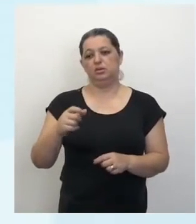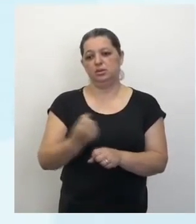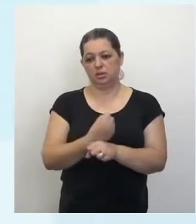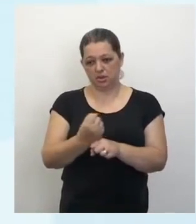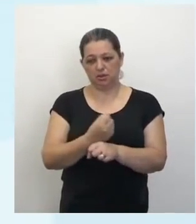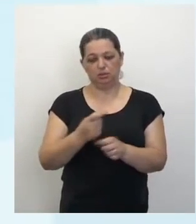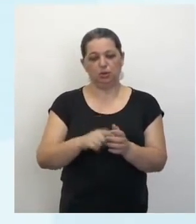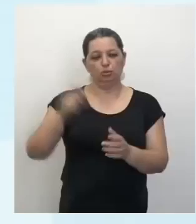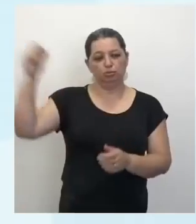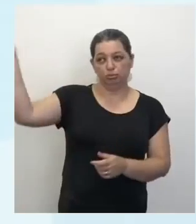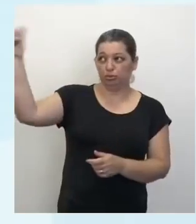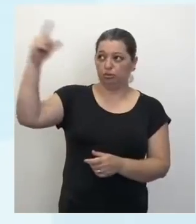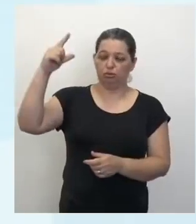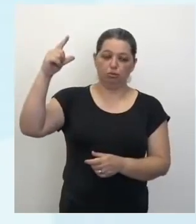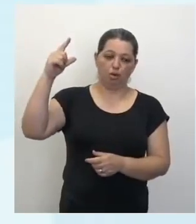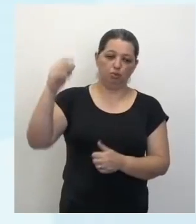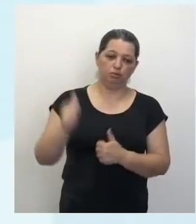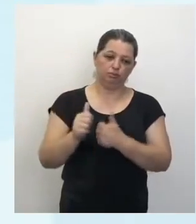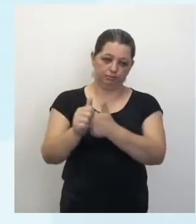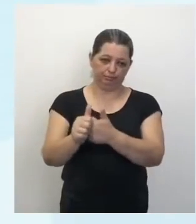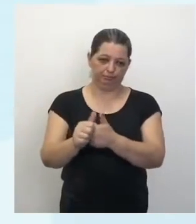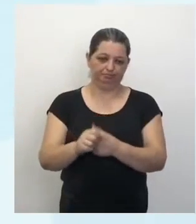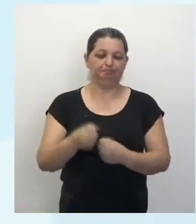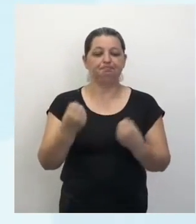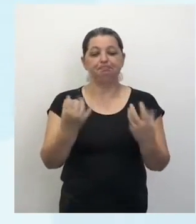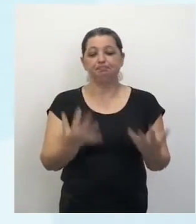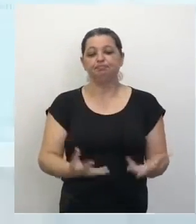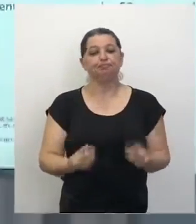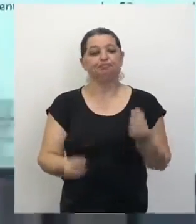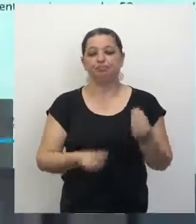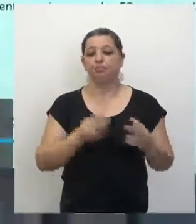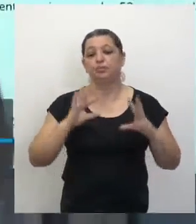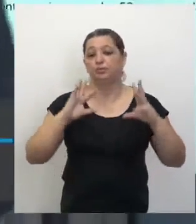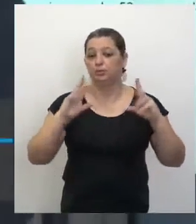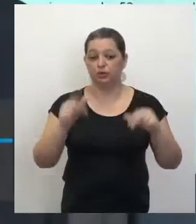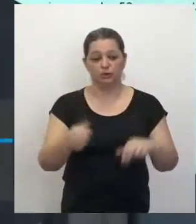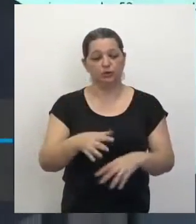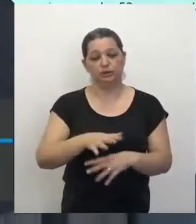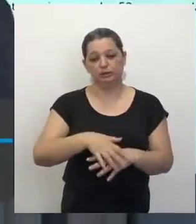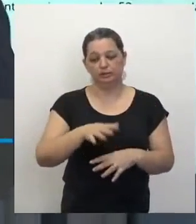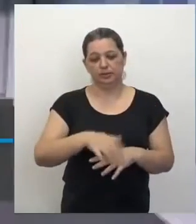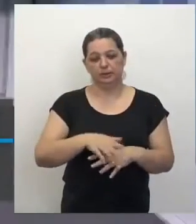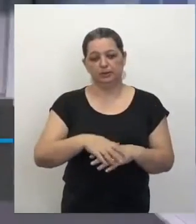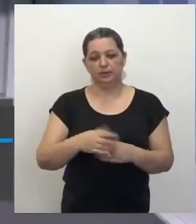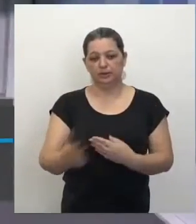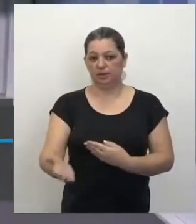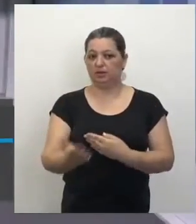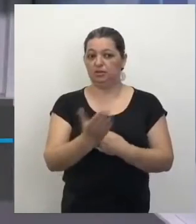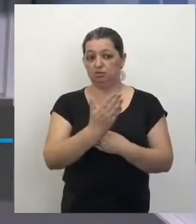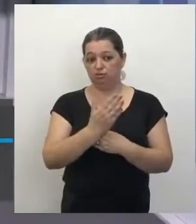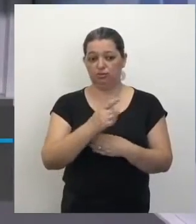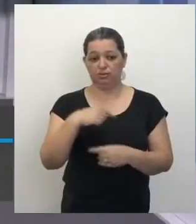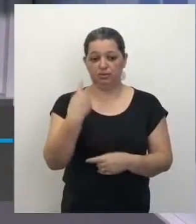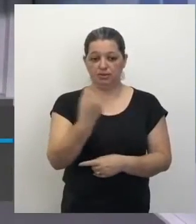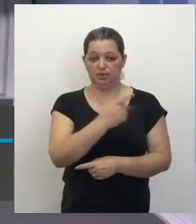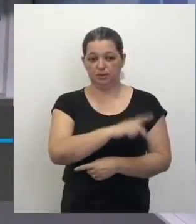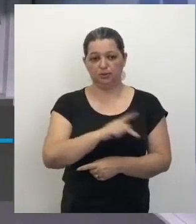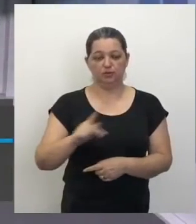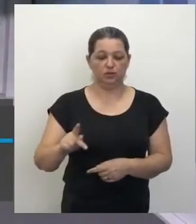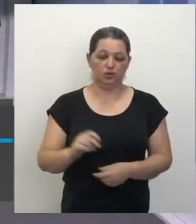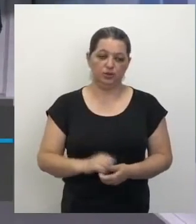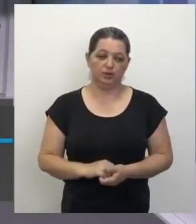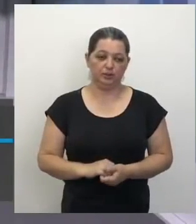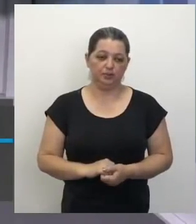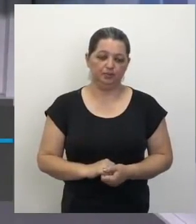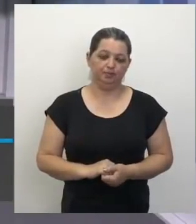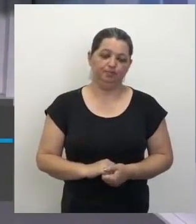E aí, galerinha, para explicar toda essa conjuntura matemática, ajuda nós aí, prof.